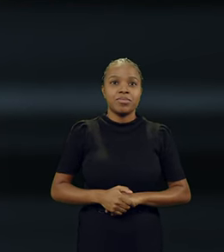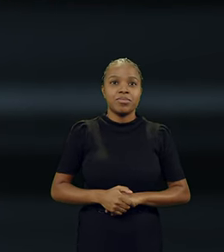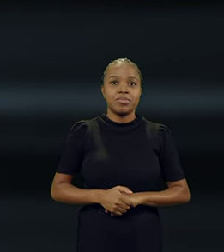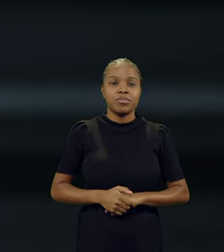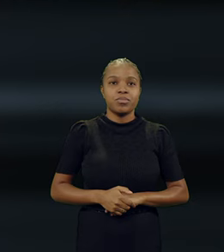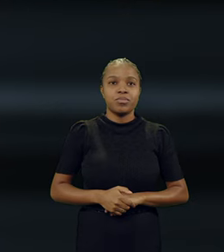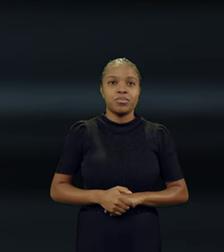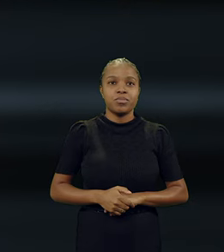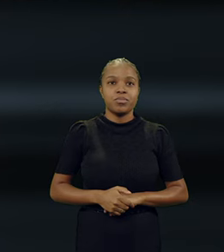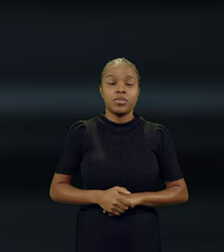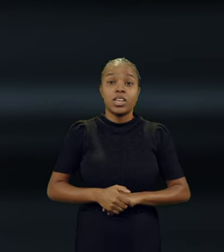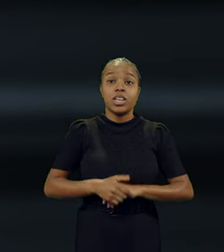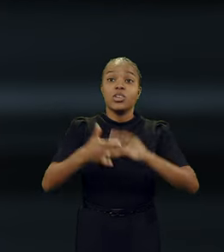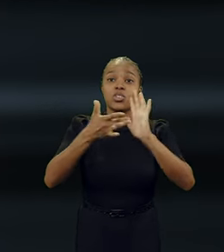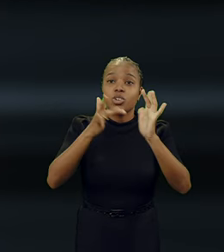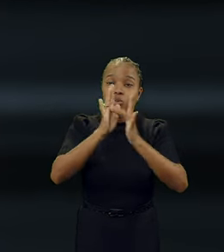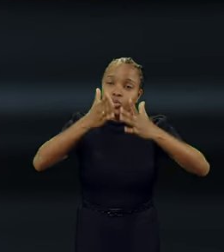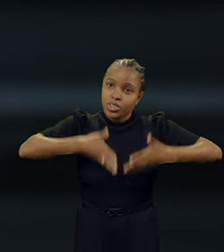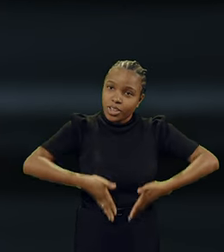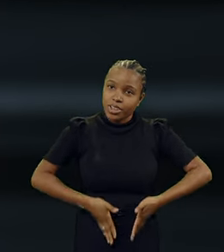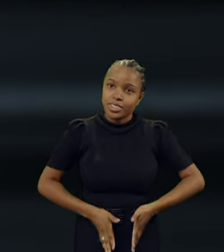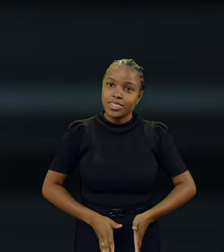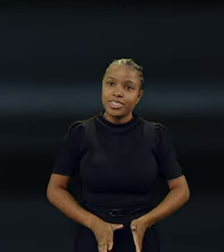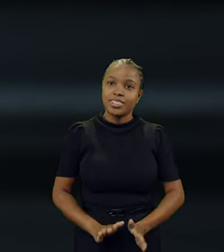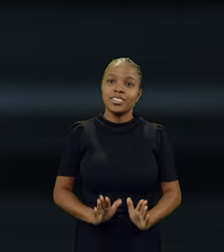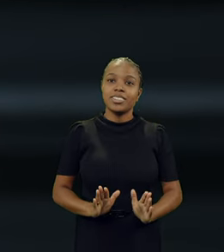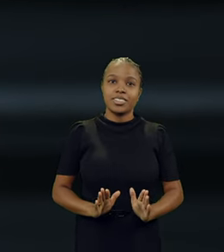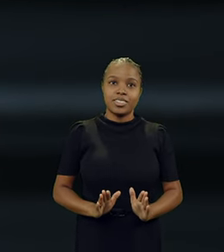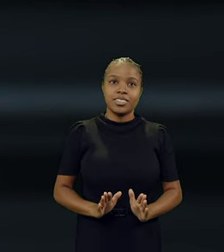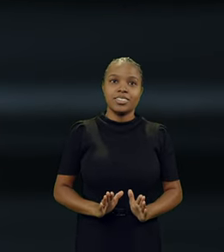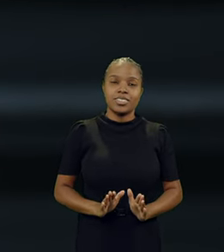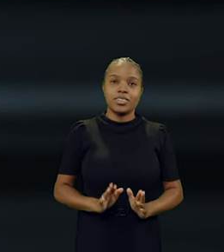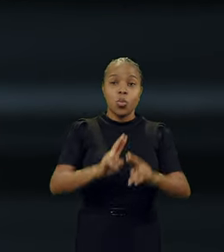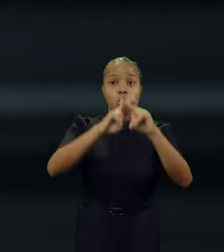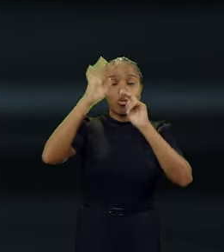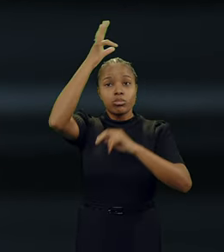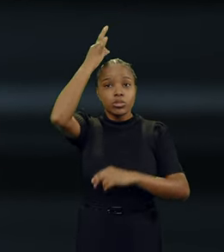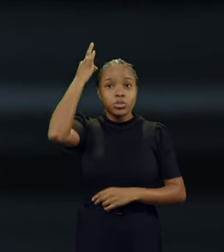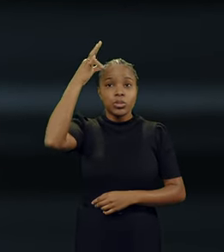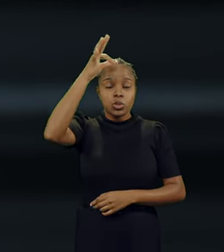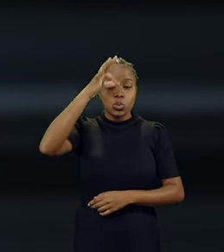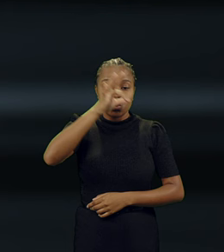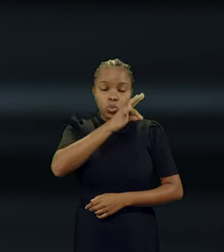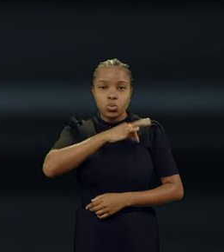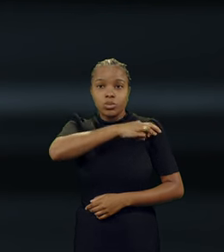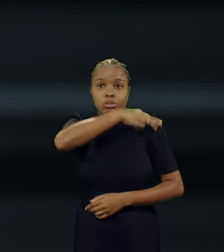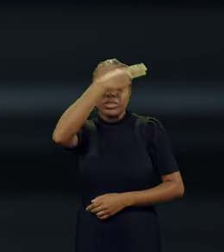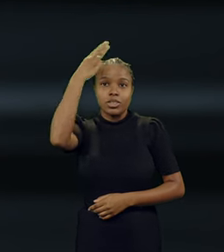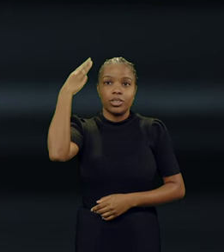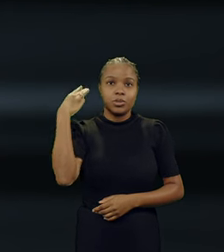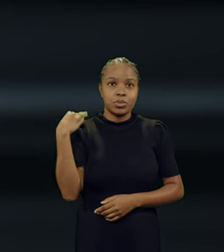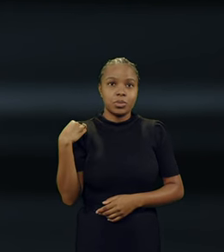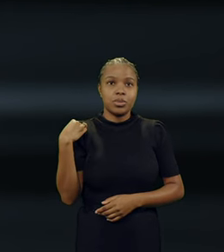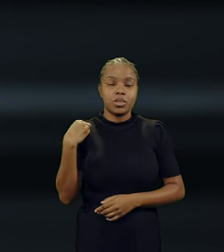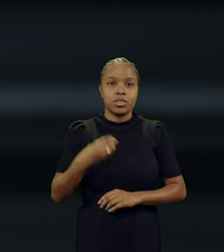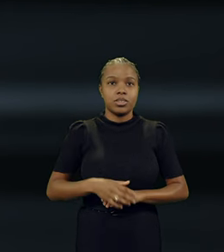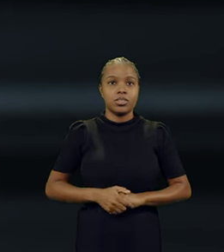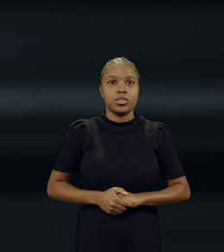Jesus nasceu do Espírito Santo de Maria Madalena.